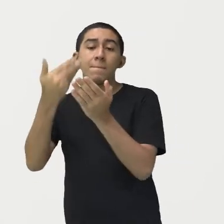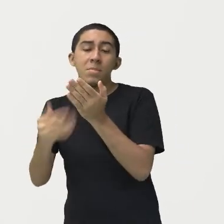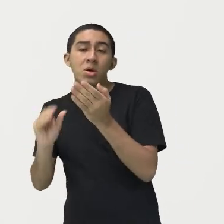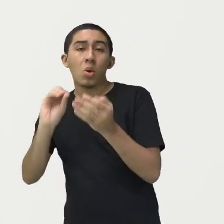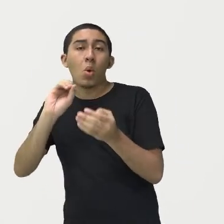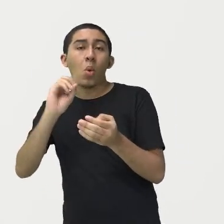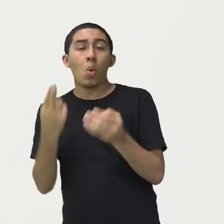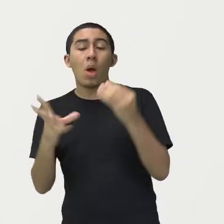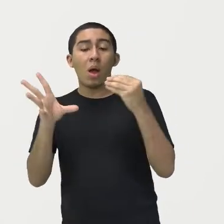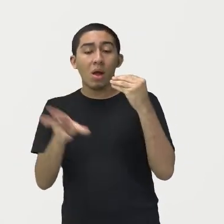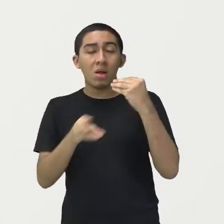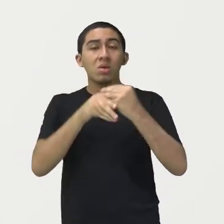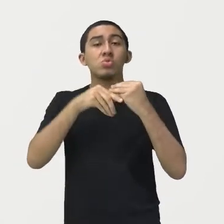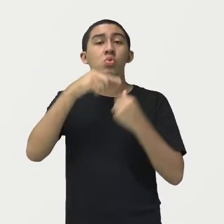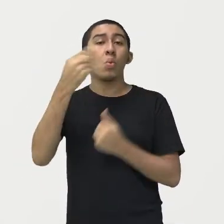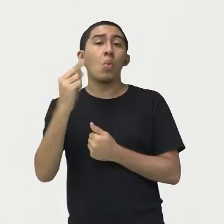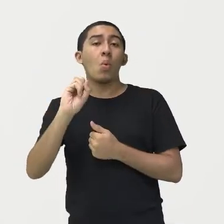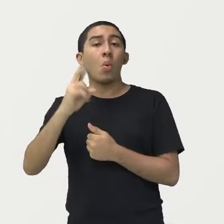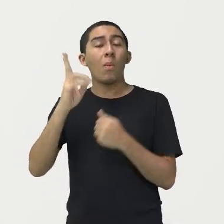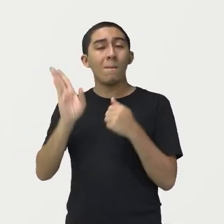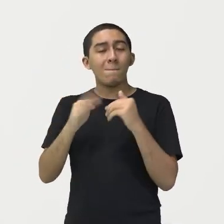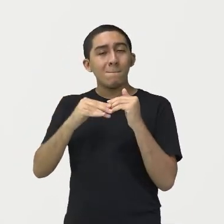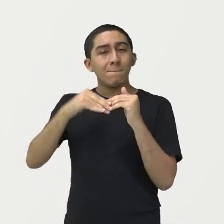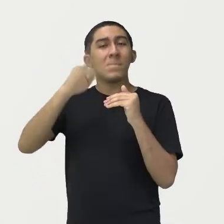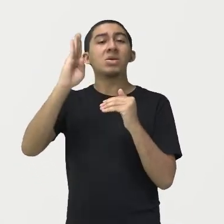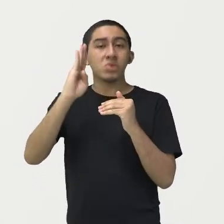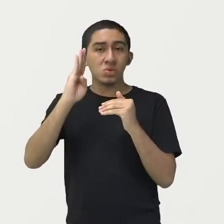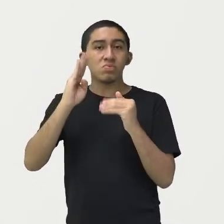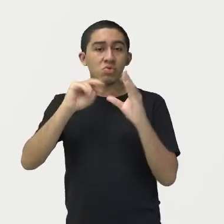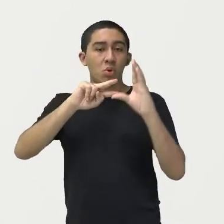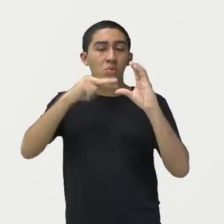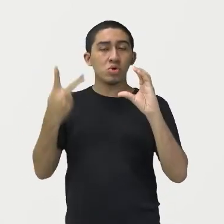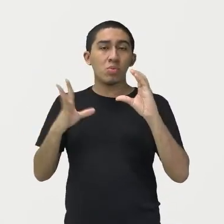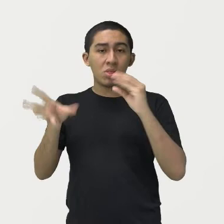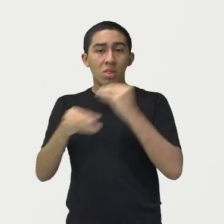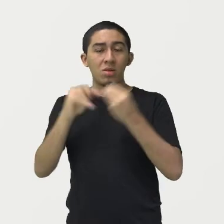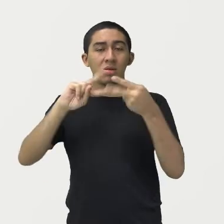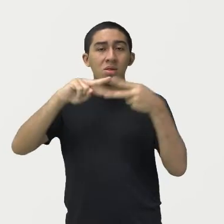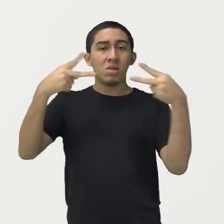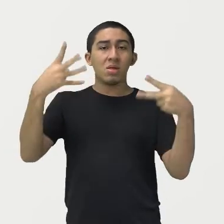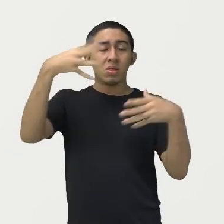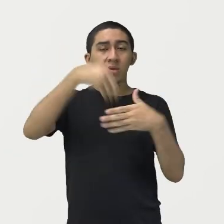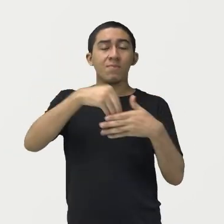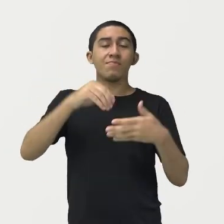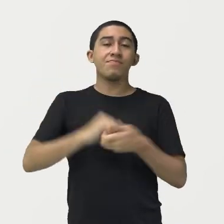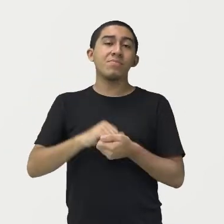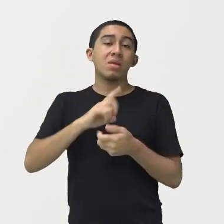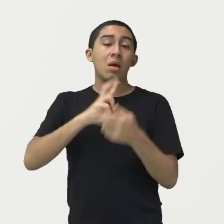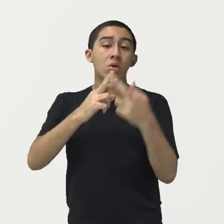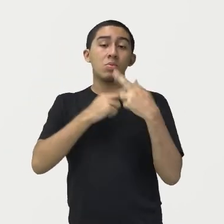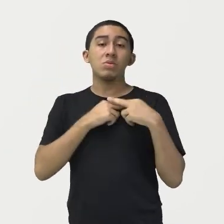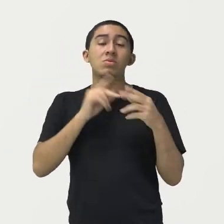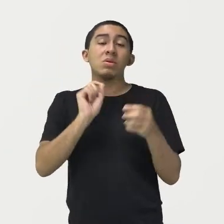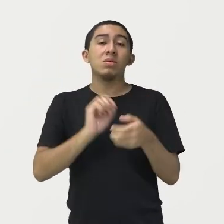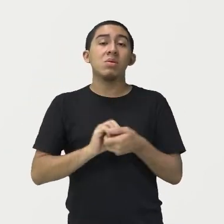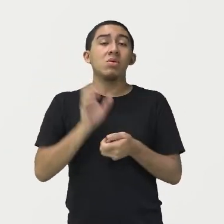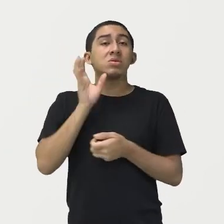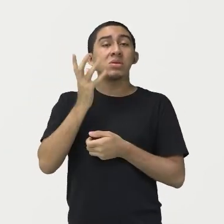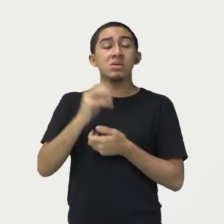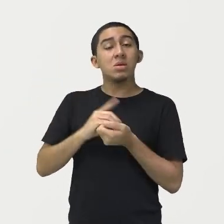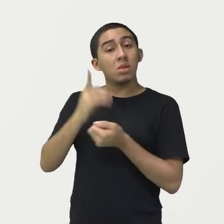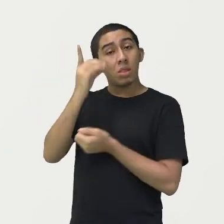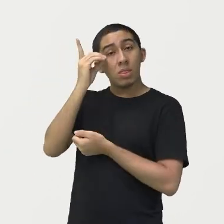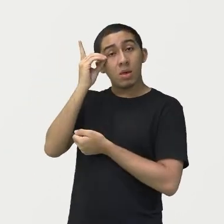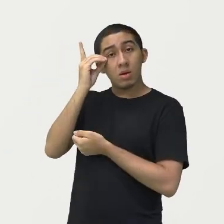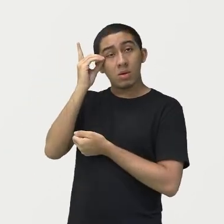acréscimo de um ou mais cromossomos. É responsável por causar síndrome de